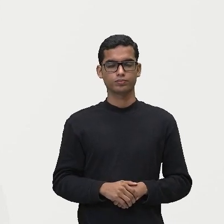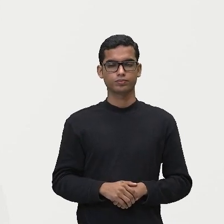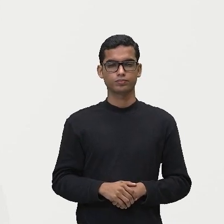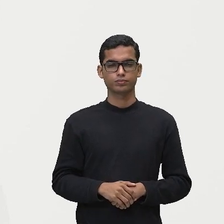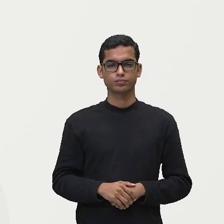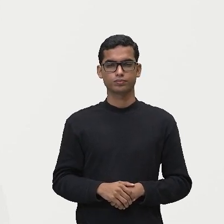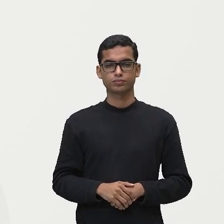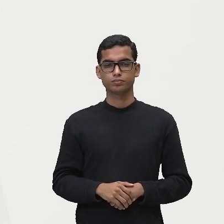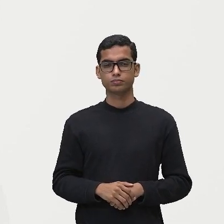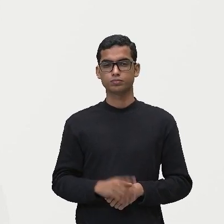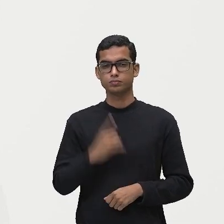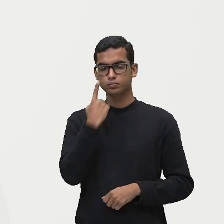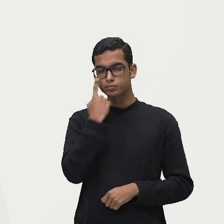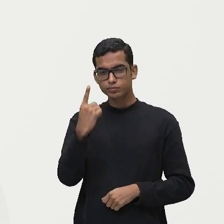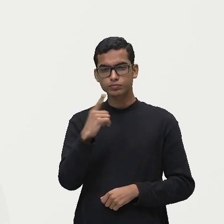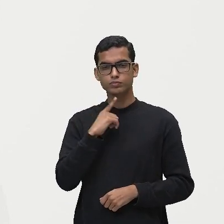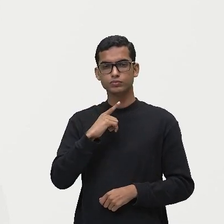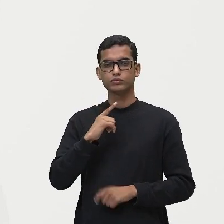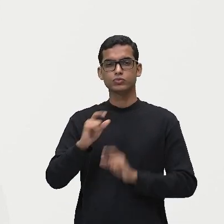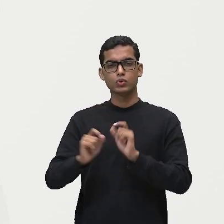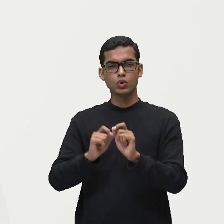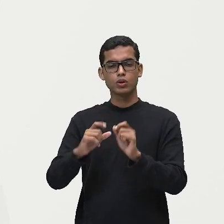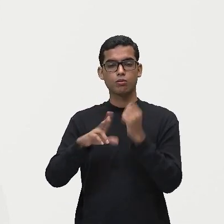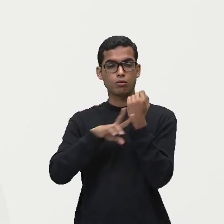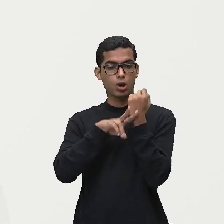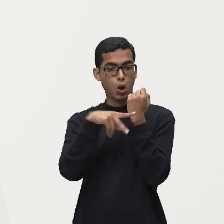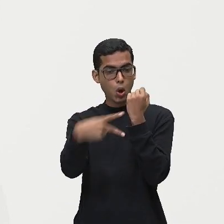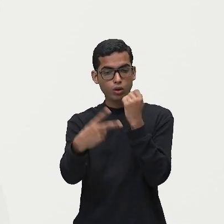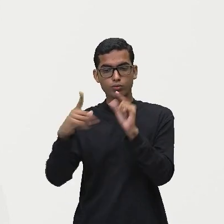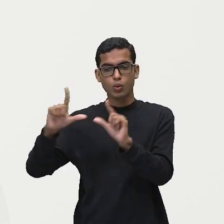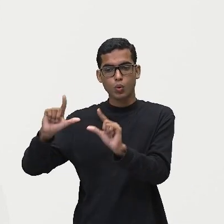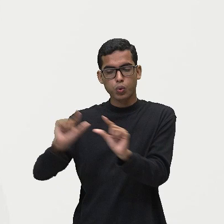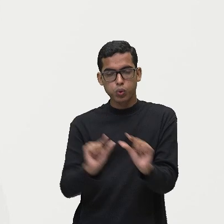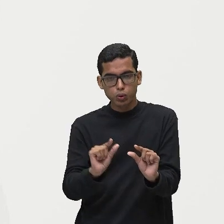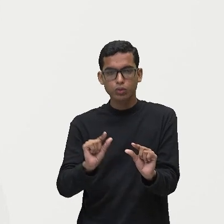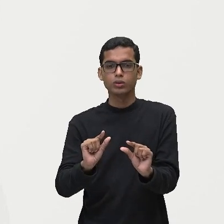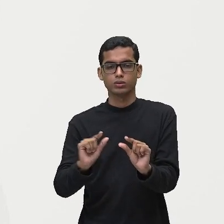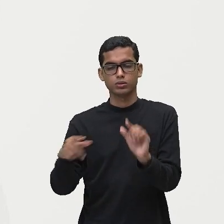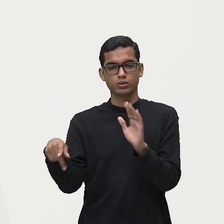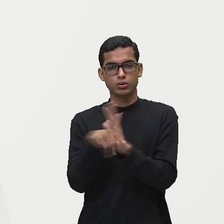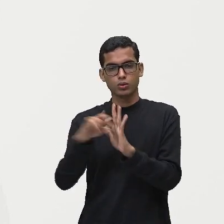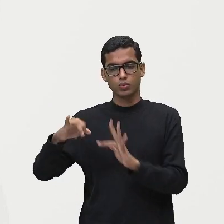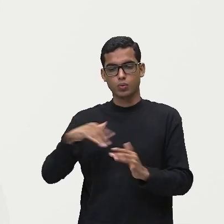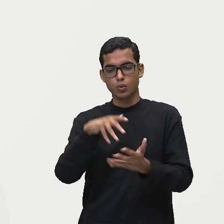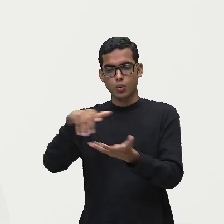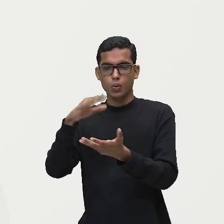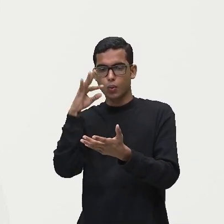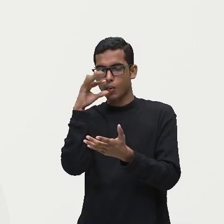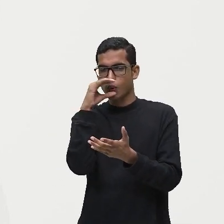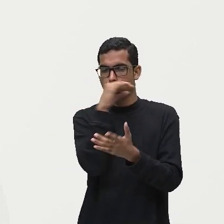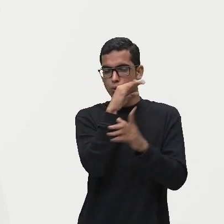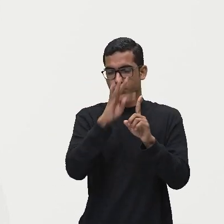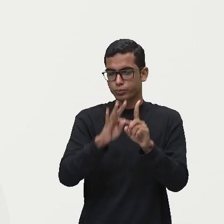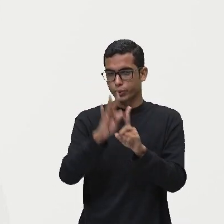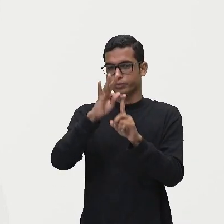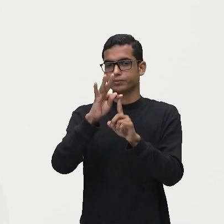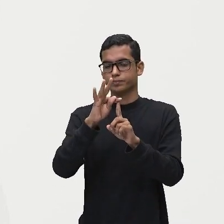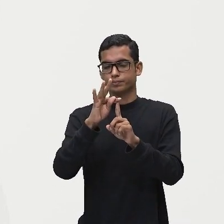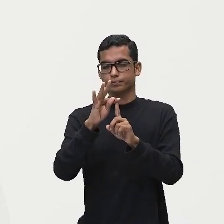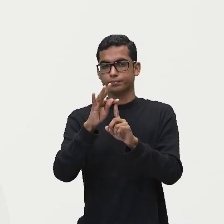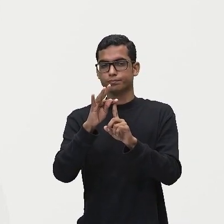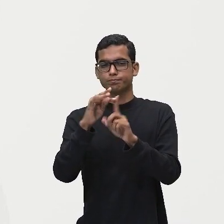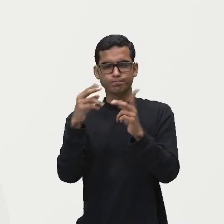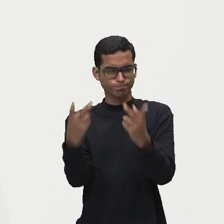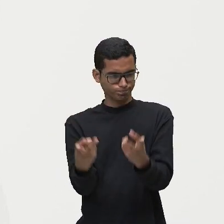as consequências do aquecimento global. Então, a gente